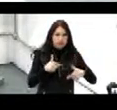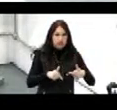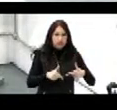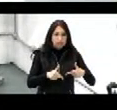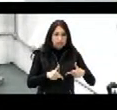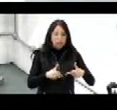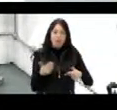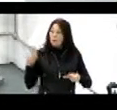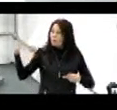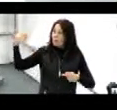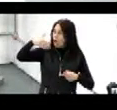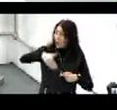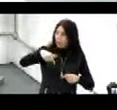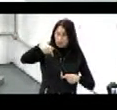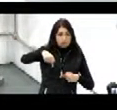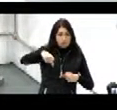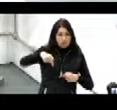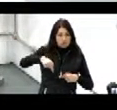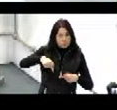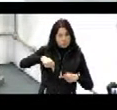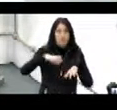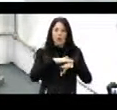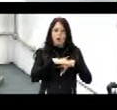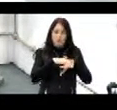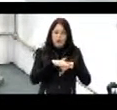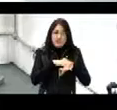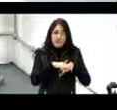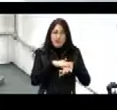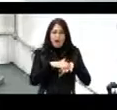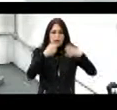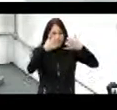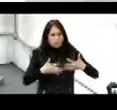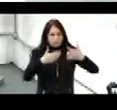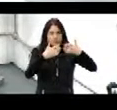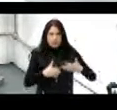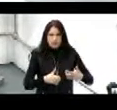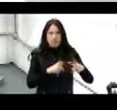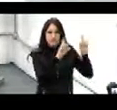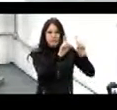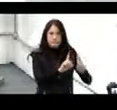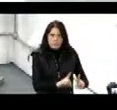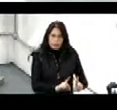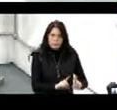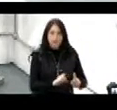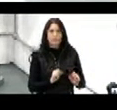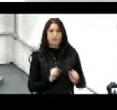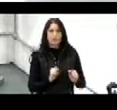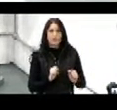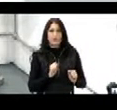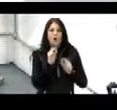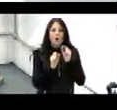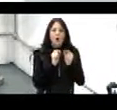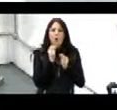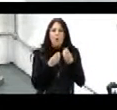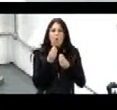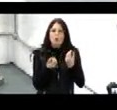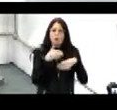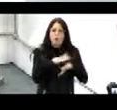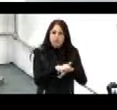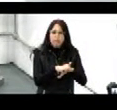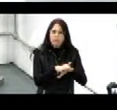casa discutir com as pessoas com deficiência as questões acerca da inclusão no mercado de